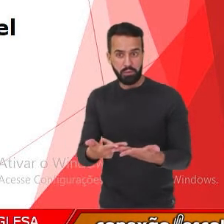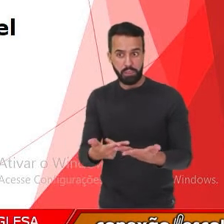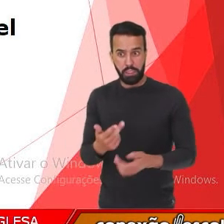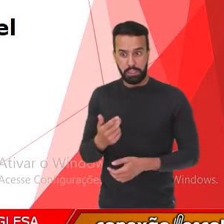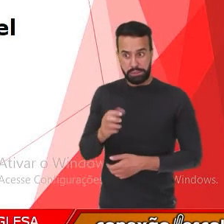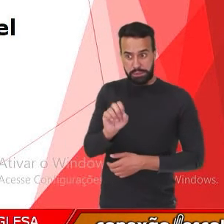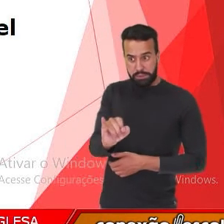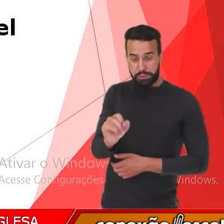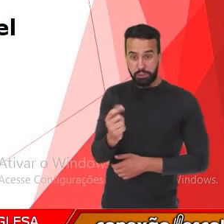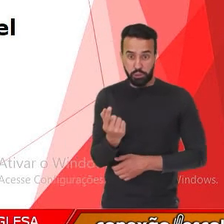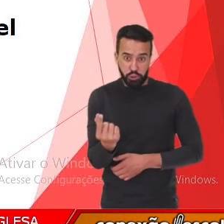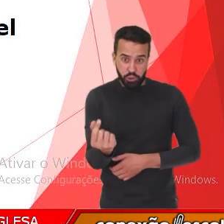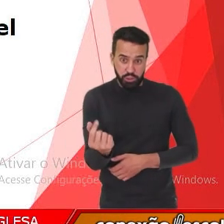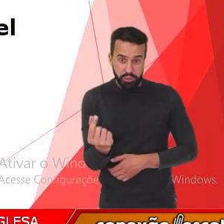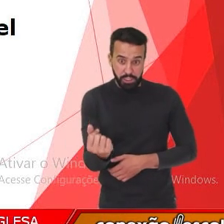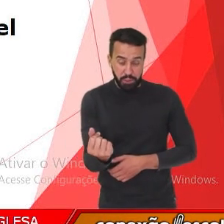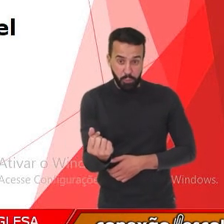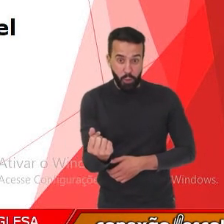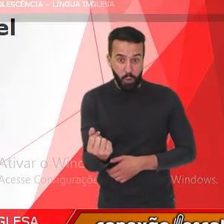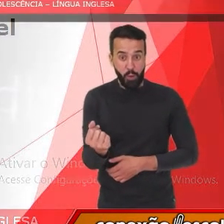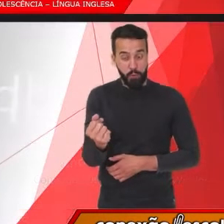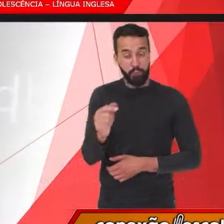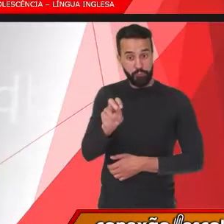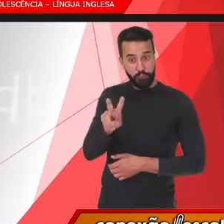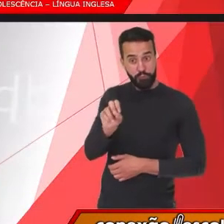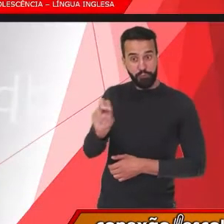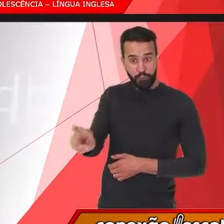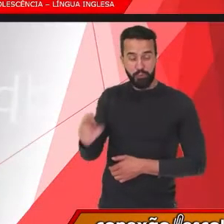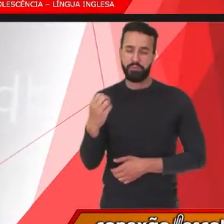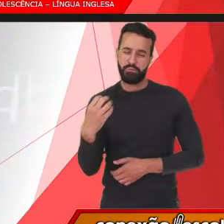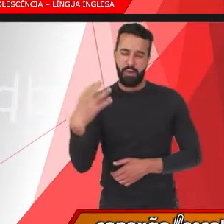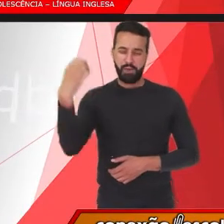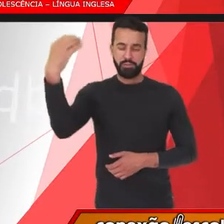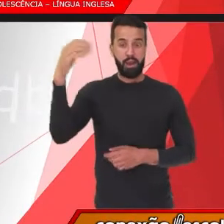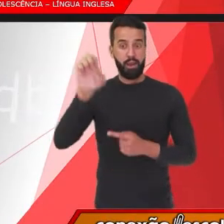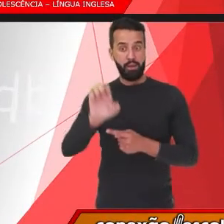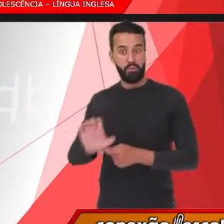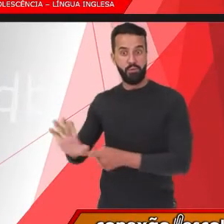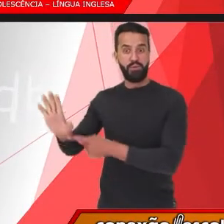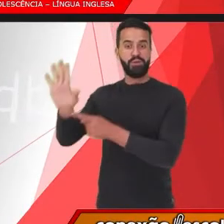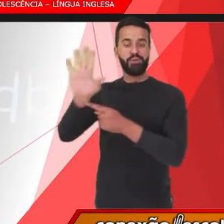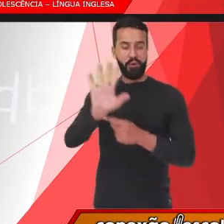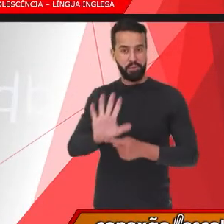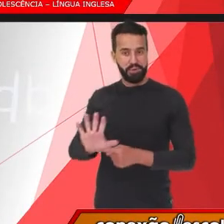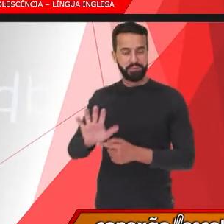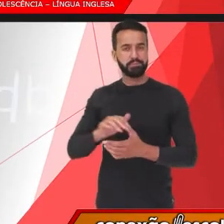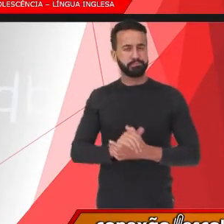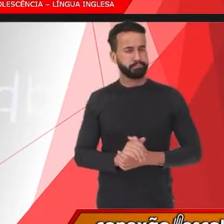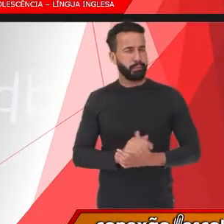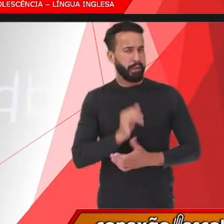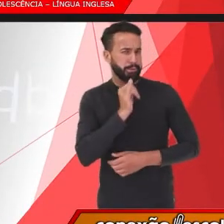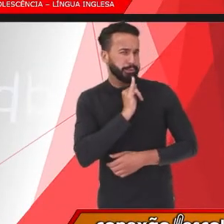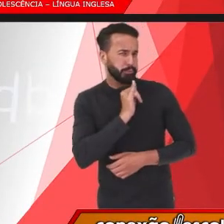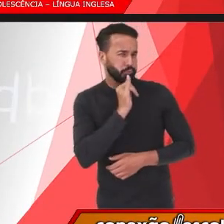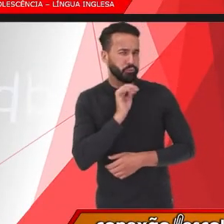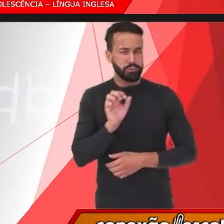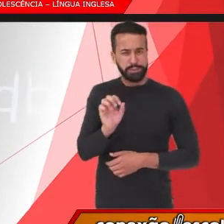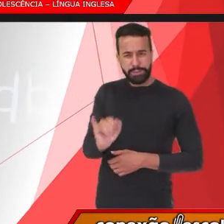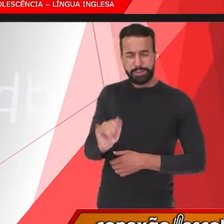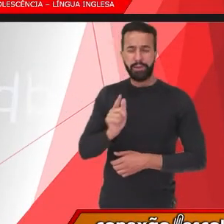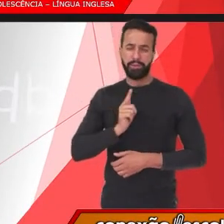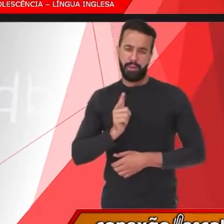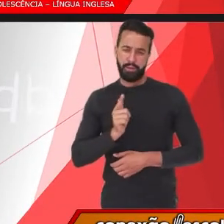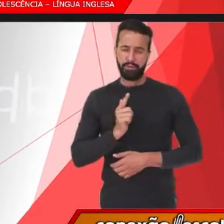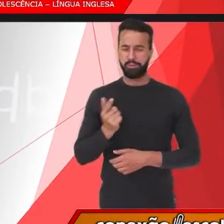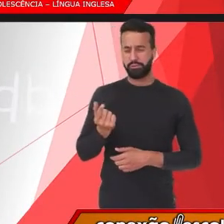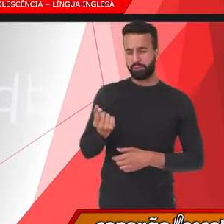dinheiro, viajarei para a Europa. Então, a ideia de que se você tiver algo, né, algo no presente, se você tiver o